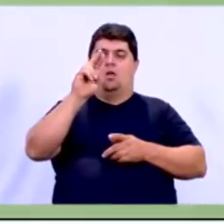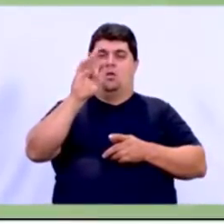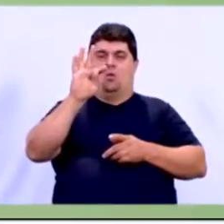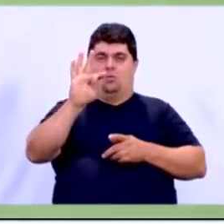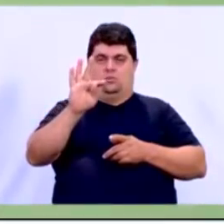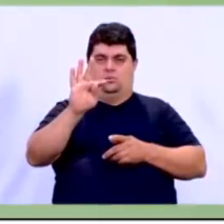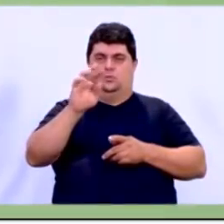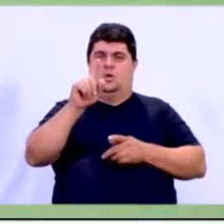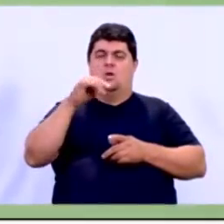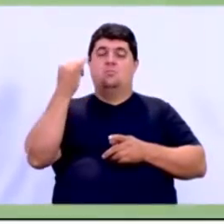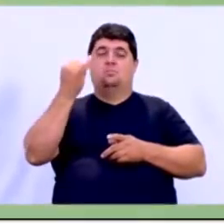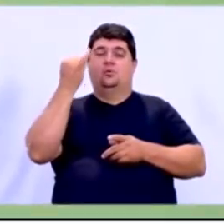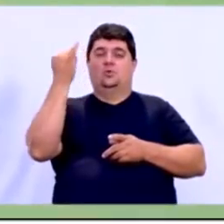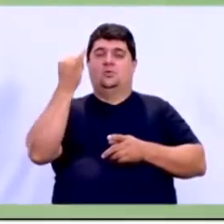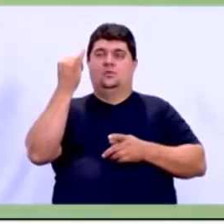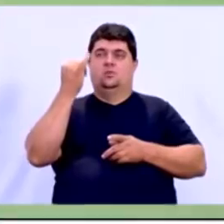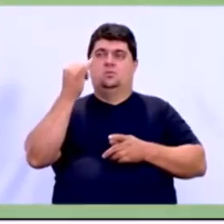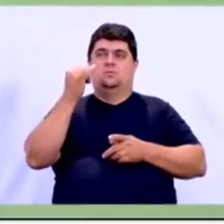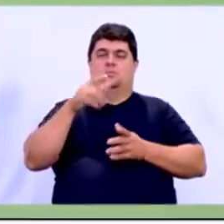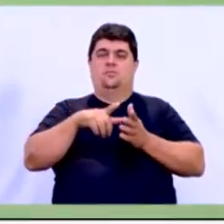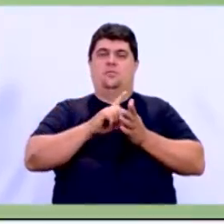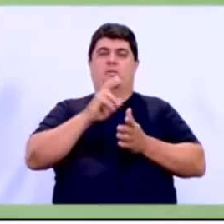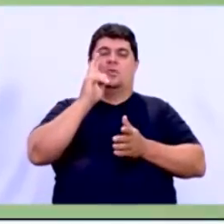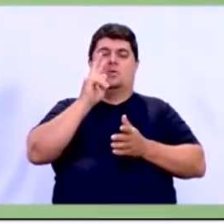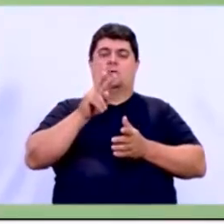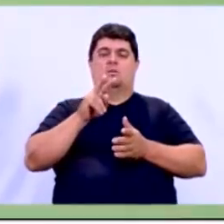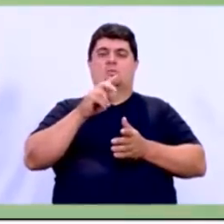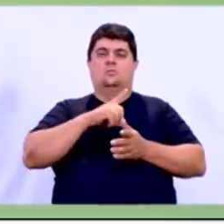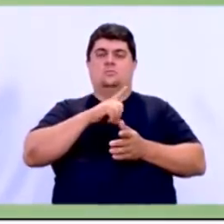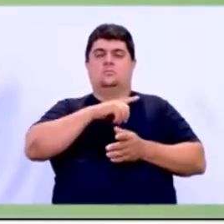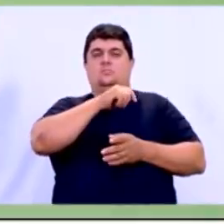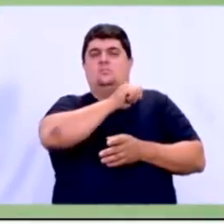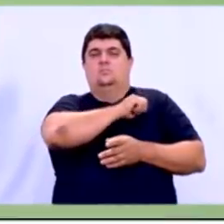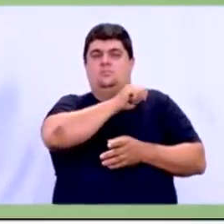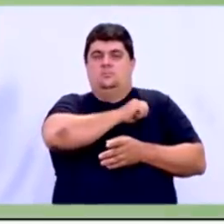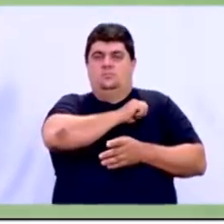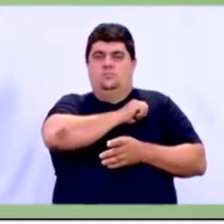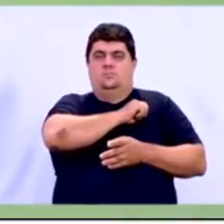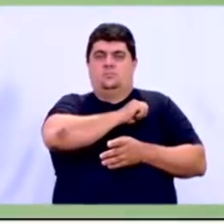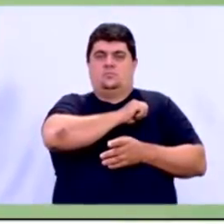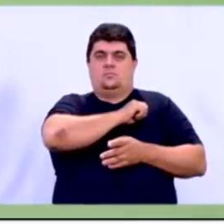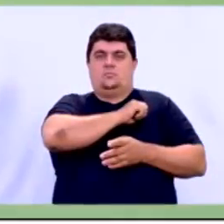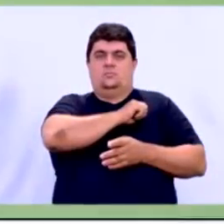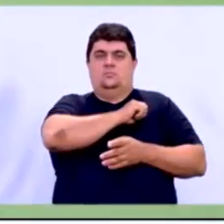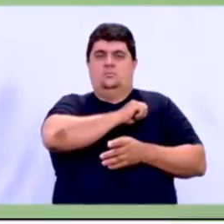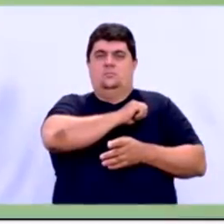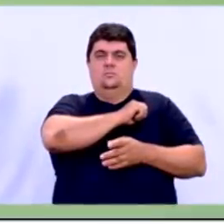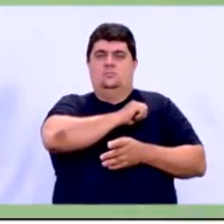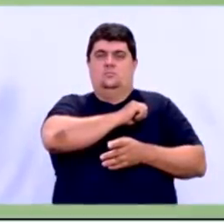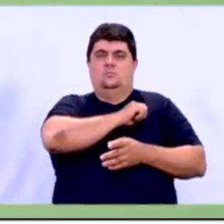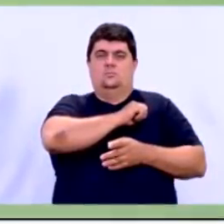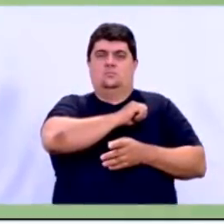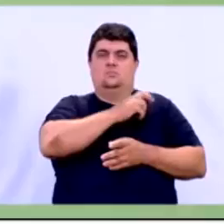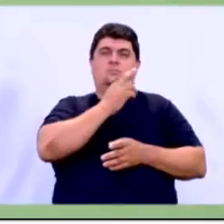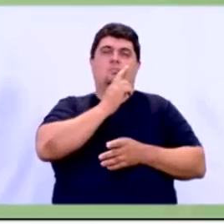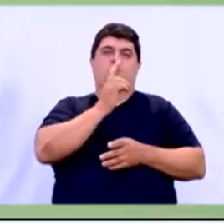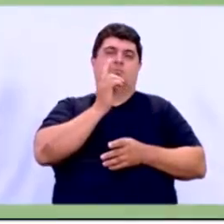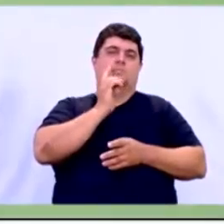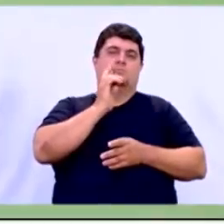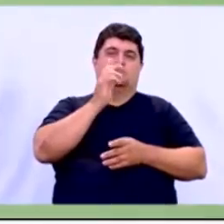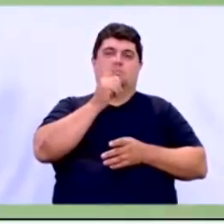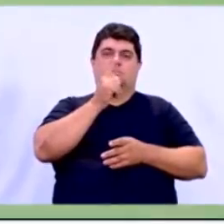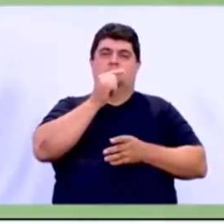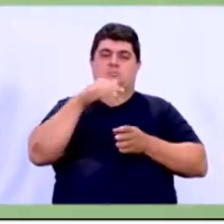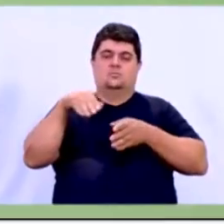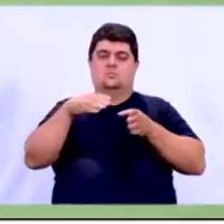importante, né? Quando nós vimos, por exemplo, o aluno que o Paulo que trouxe como exemplo o restaurante